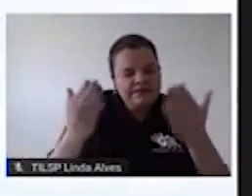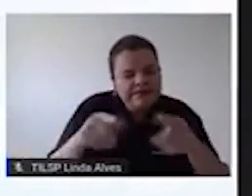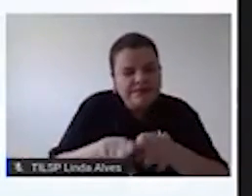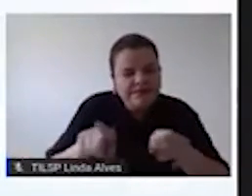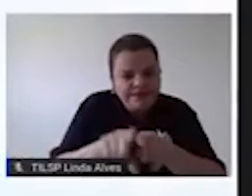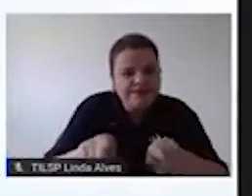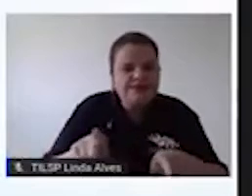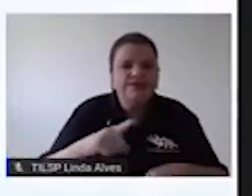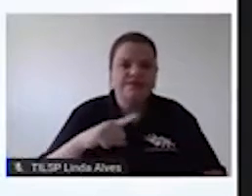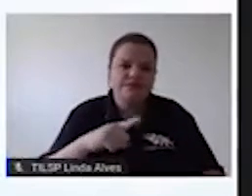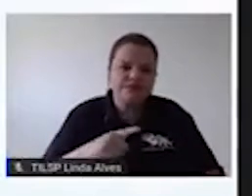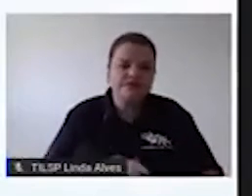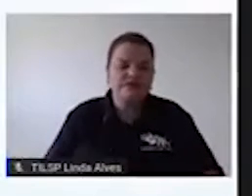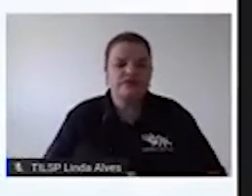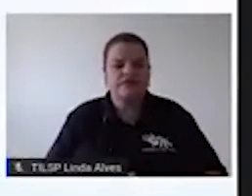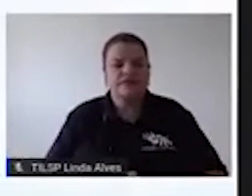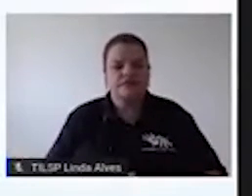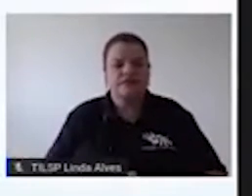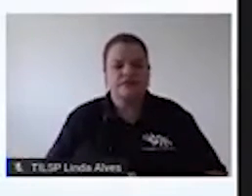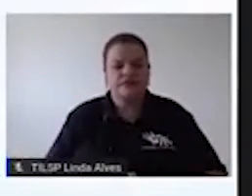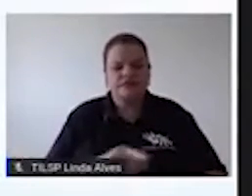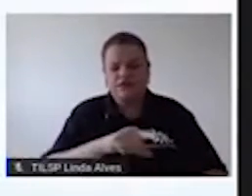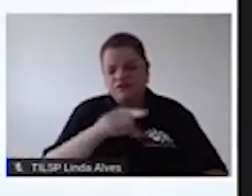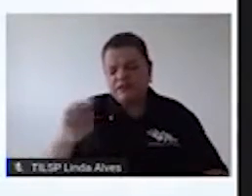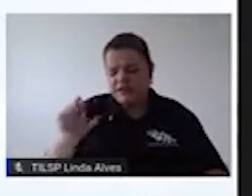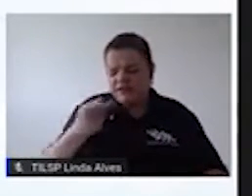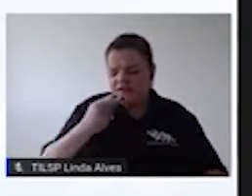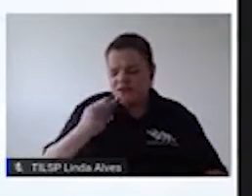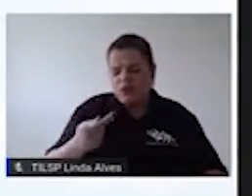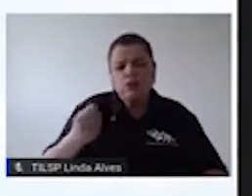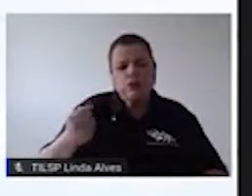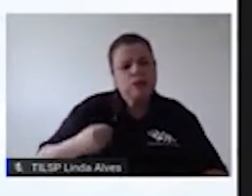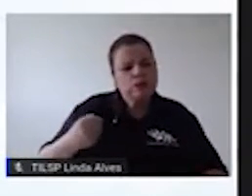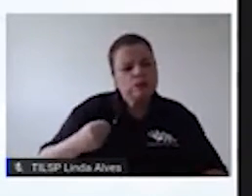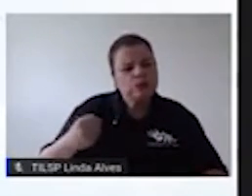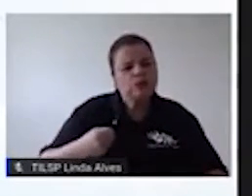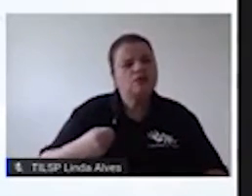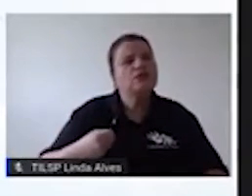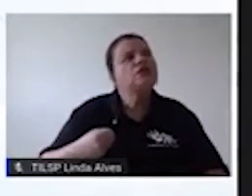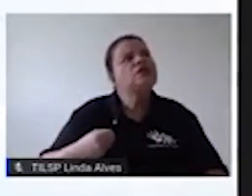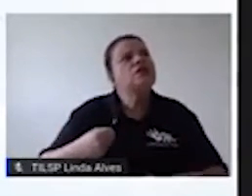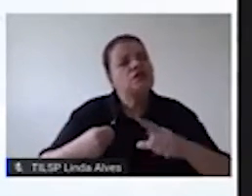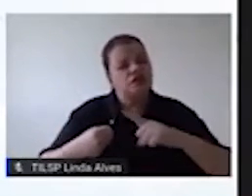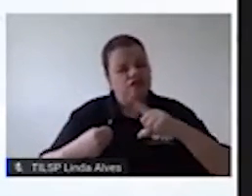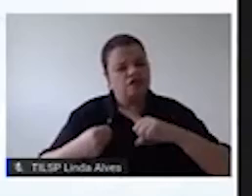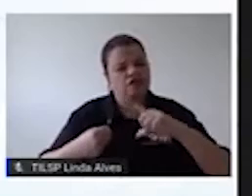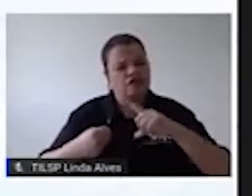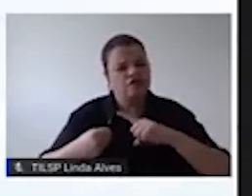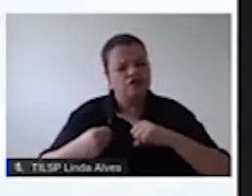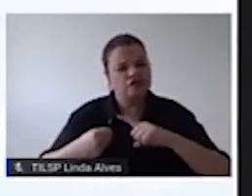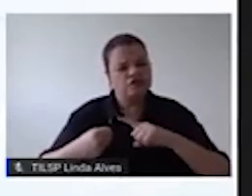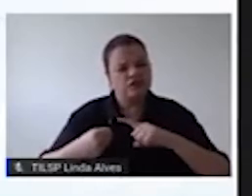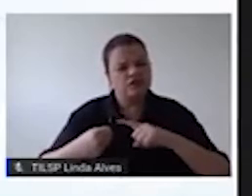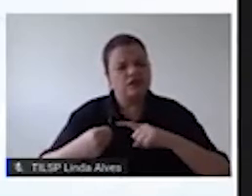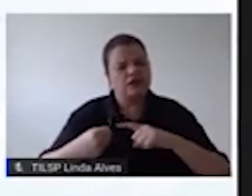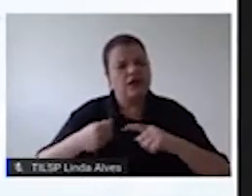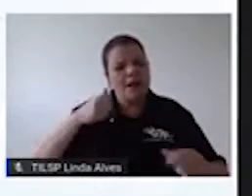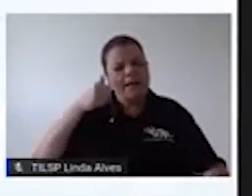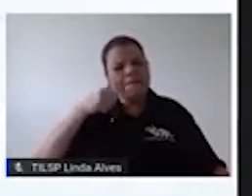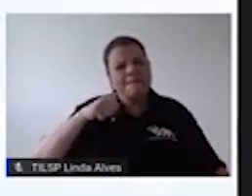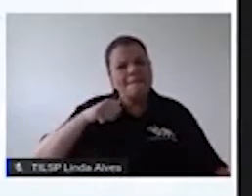O número, você estava falando, né? Nós tivemos um número assim de mais